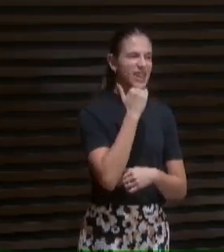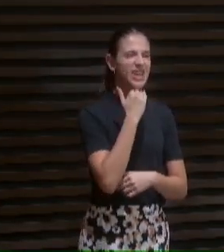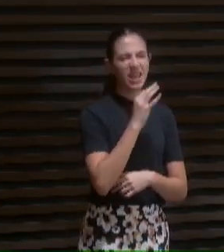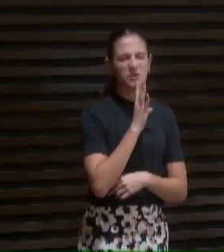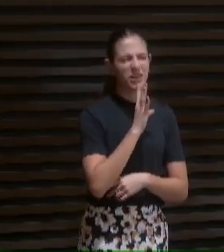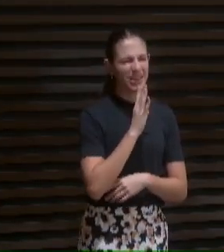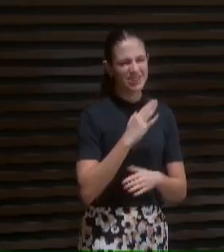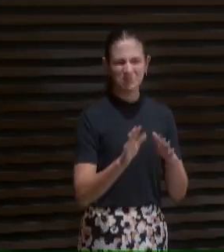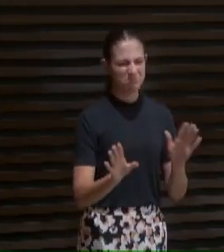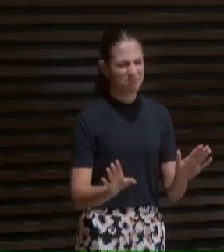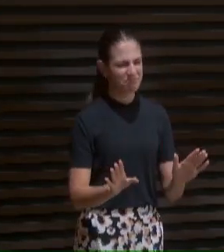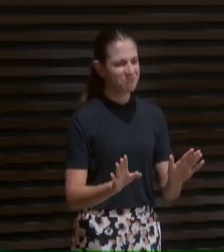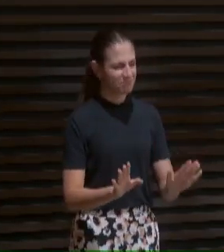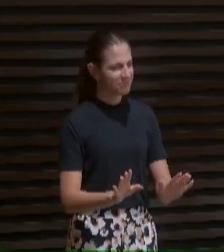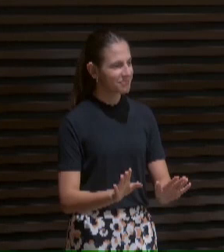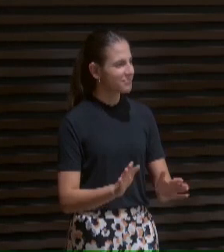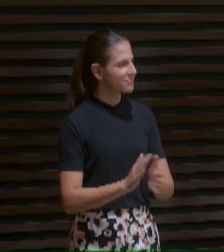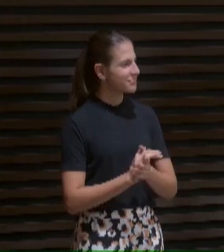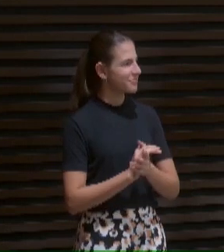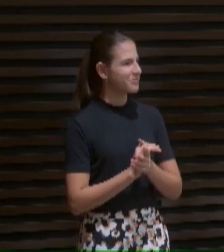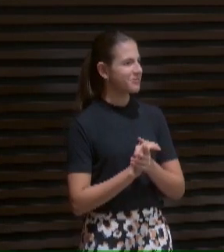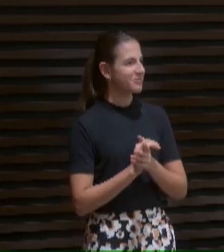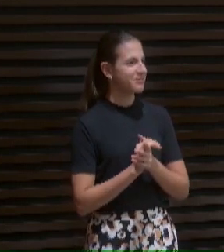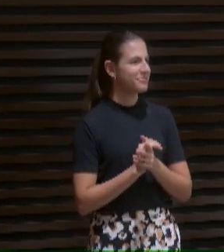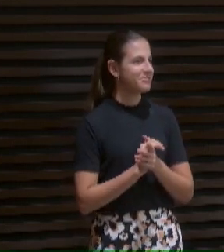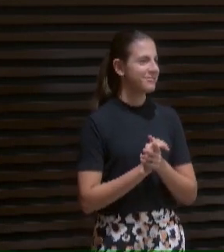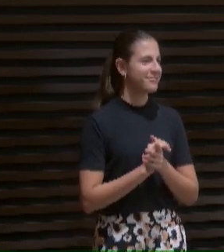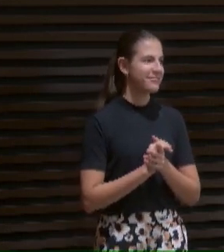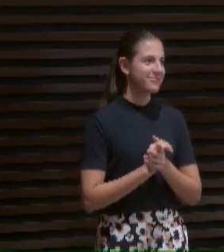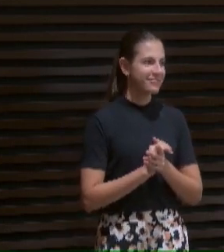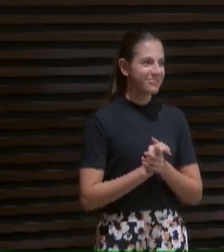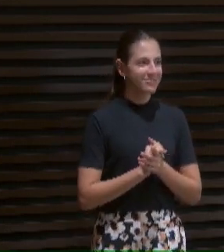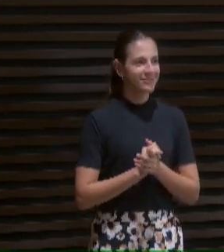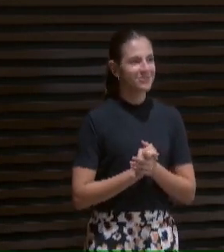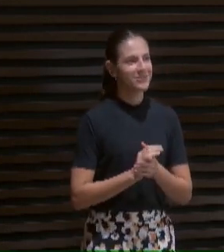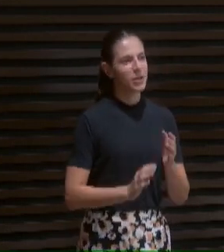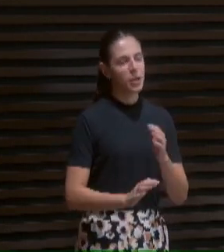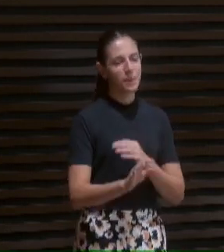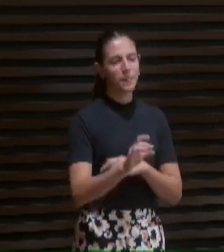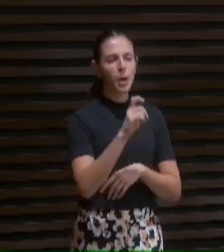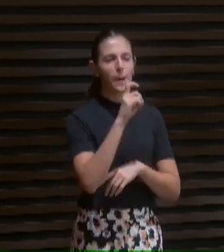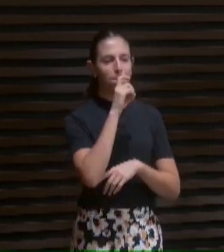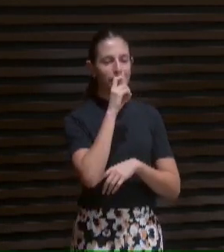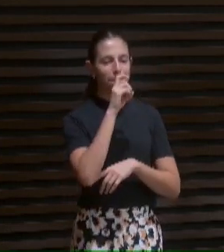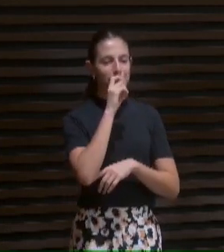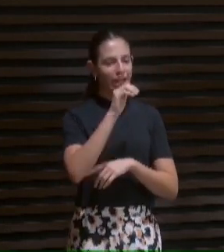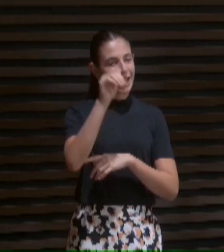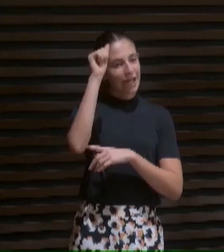Olha, o Tony também é dos antigos, ele lembra. Papai Adão já foi o